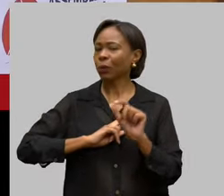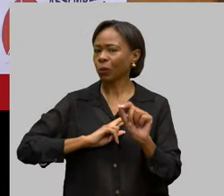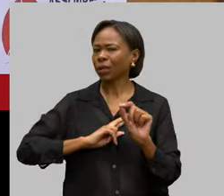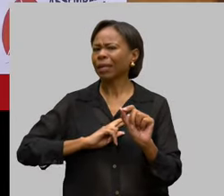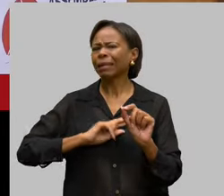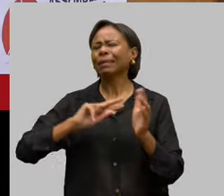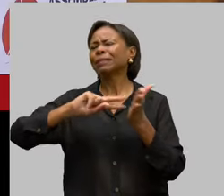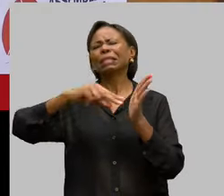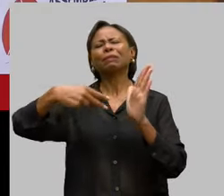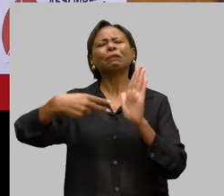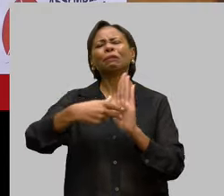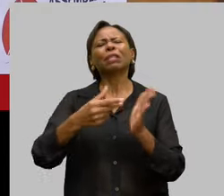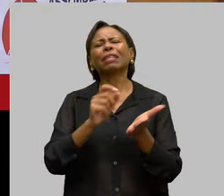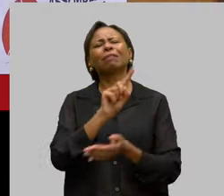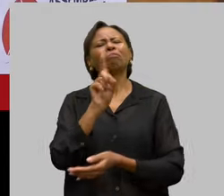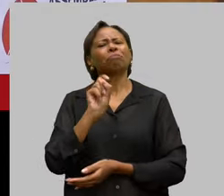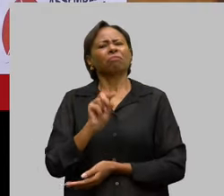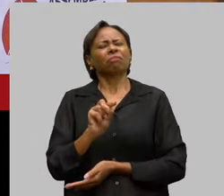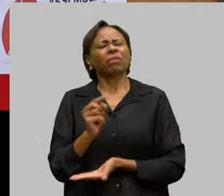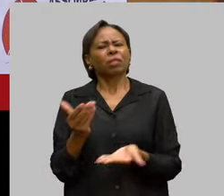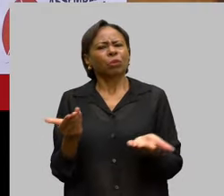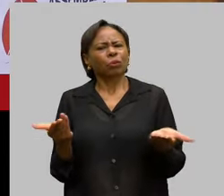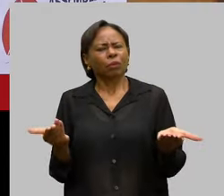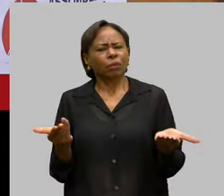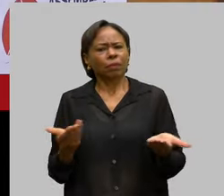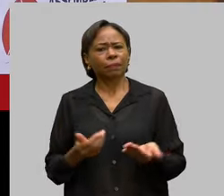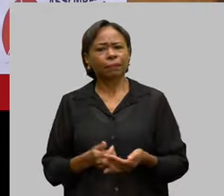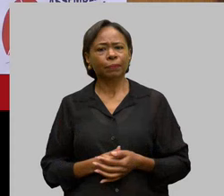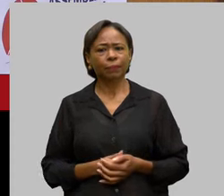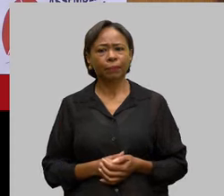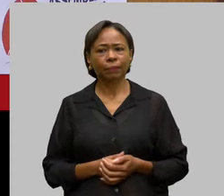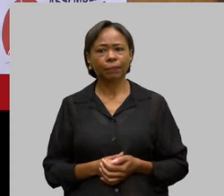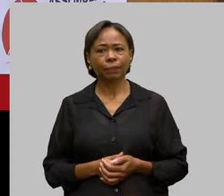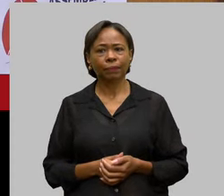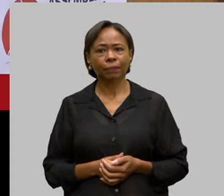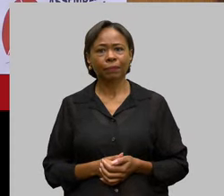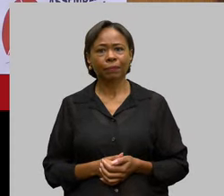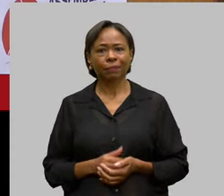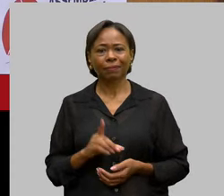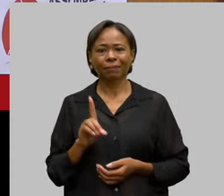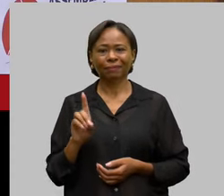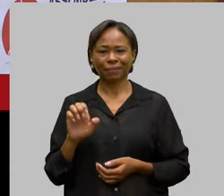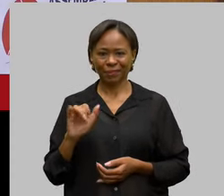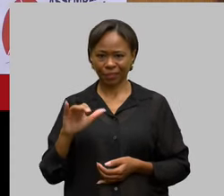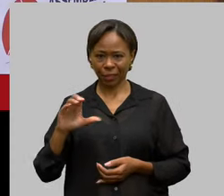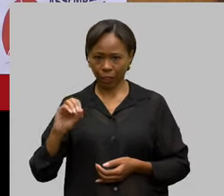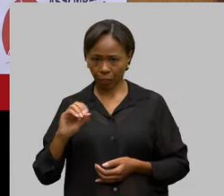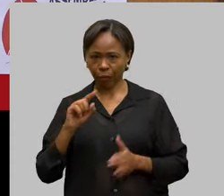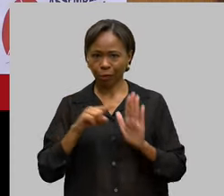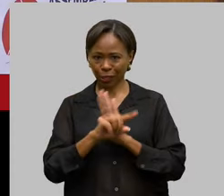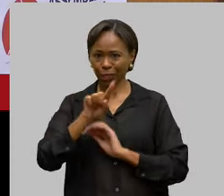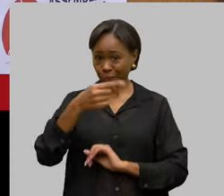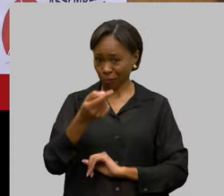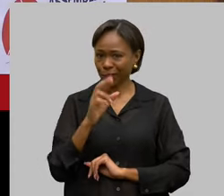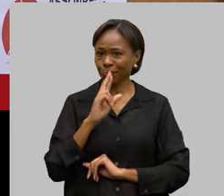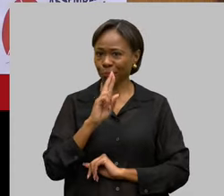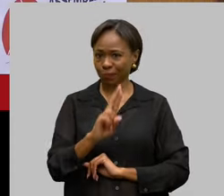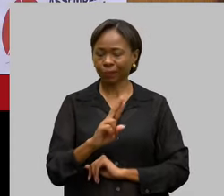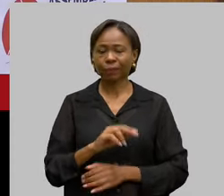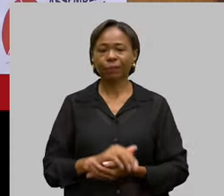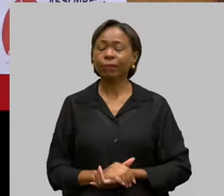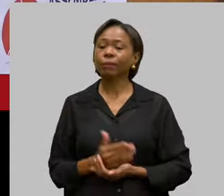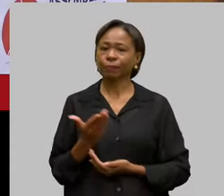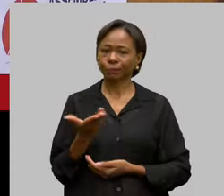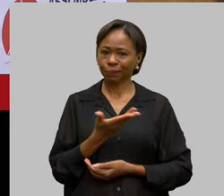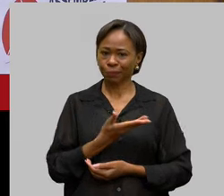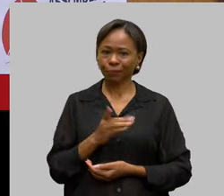é isso tá bom vou deixar o dcio fazer pergunta depois responde tá gente é dcio Bruno